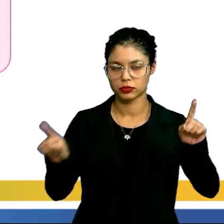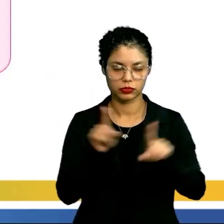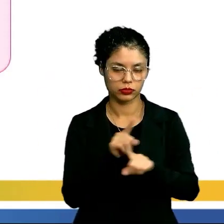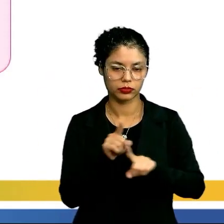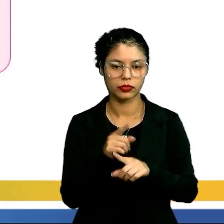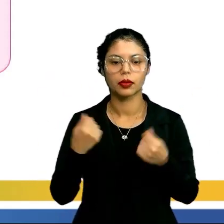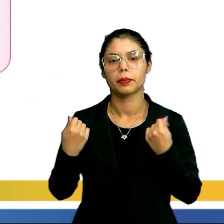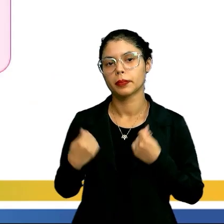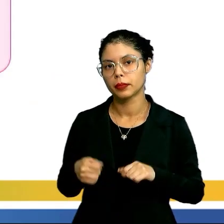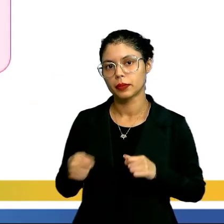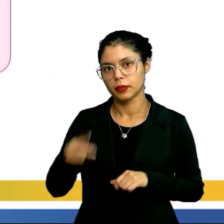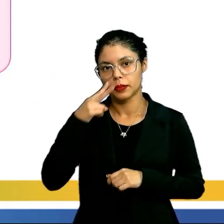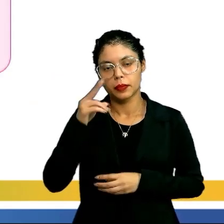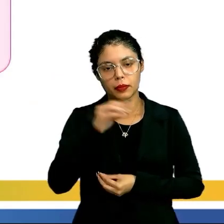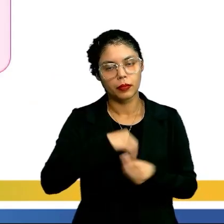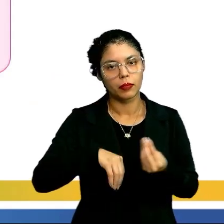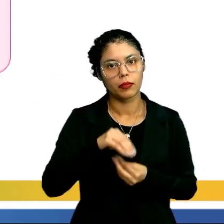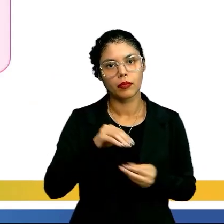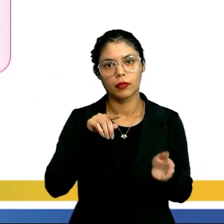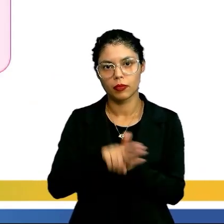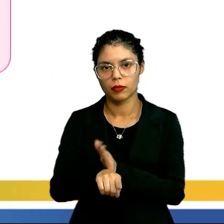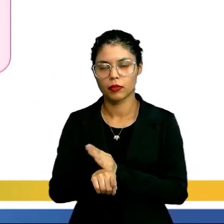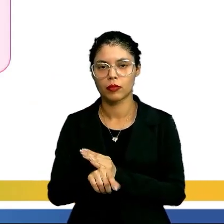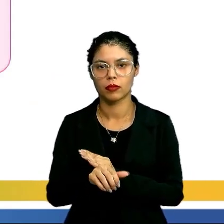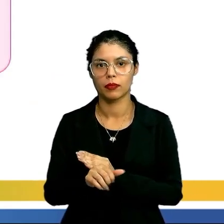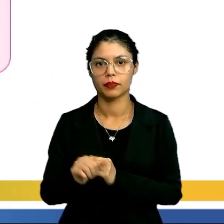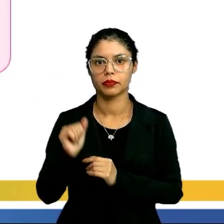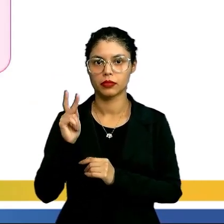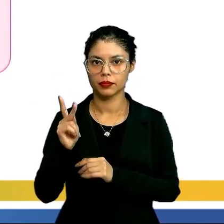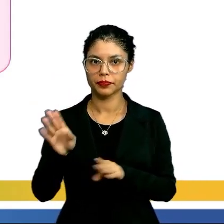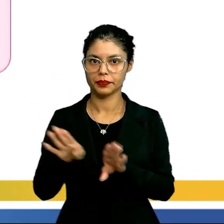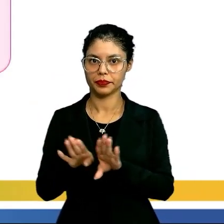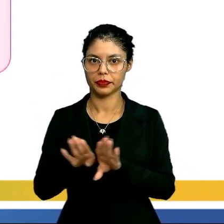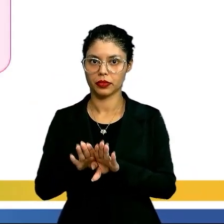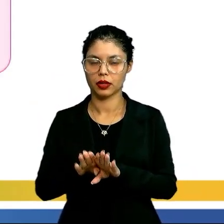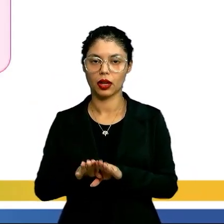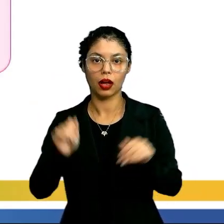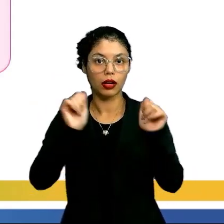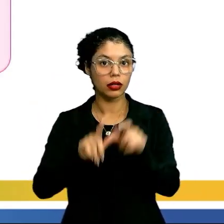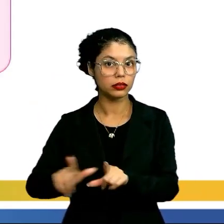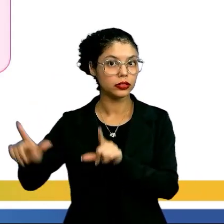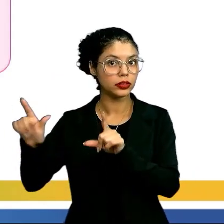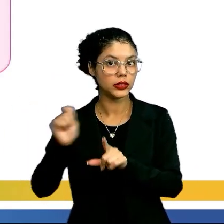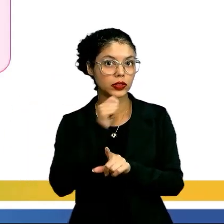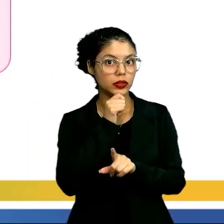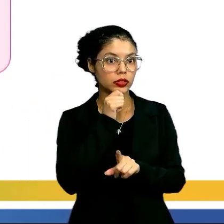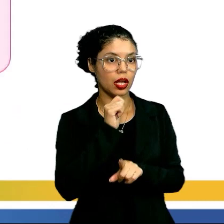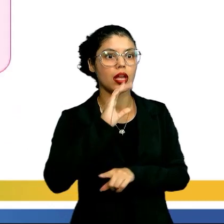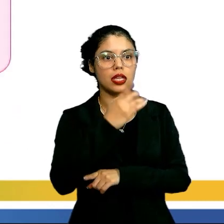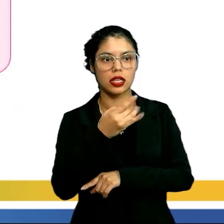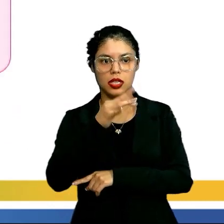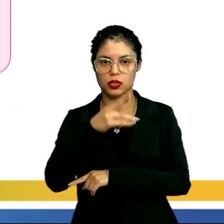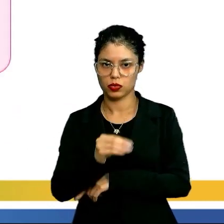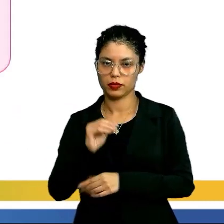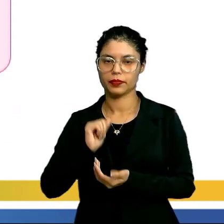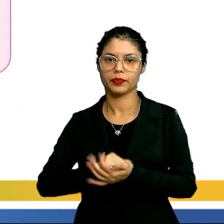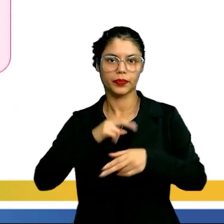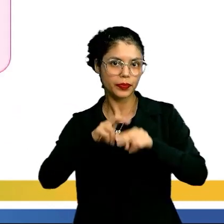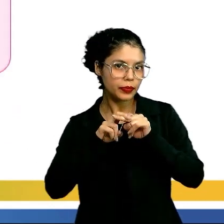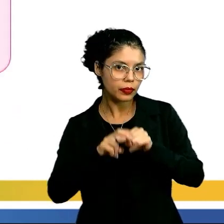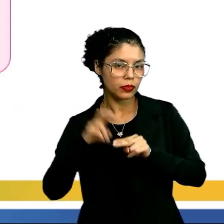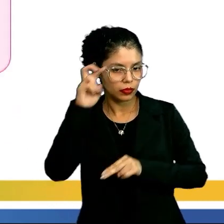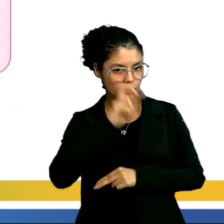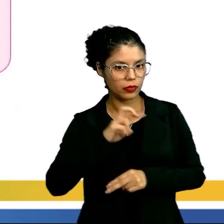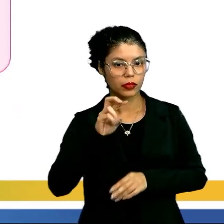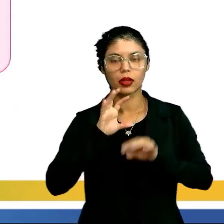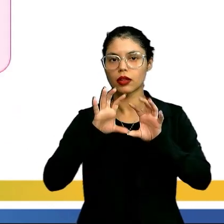Não, depende da reação em questão, tá bom? Então, nesse caso da tela, a nossa reação ela é isotérmica, por isso que a análise